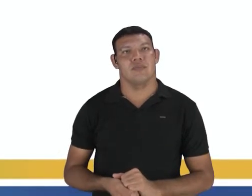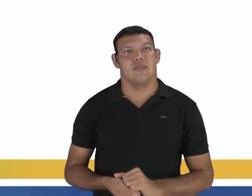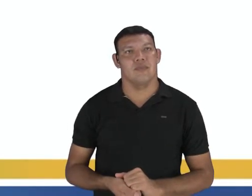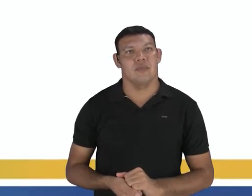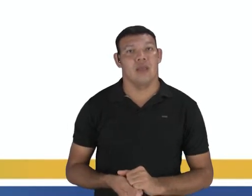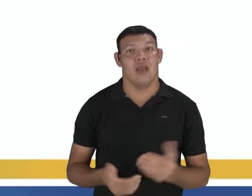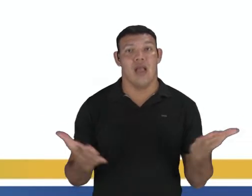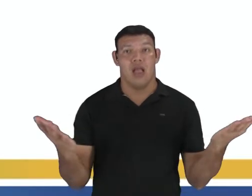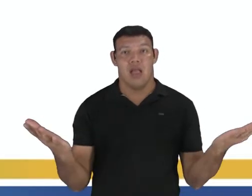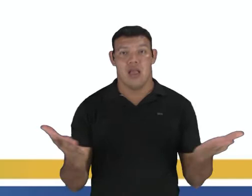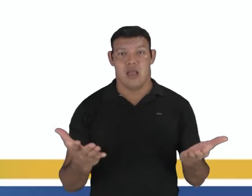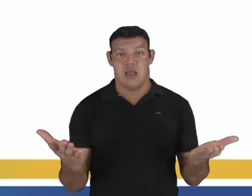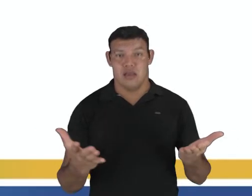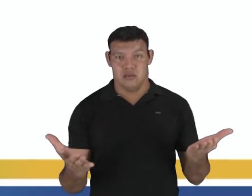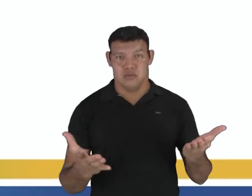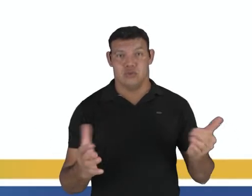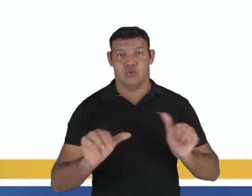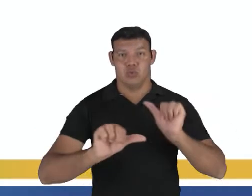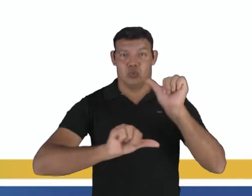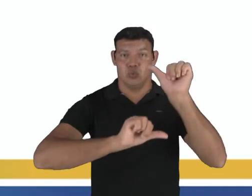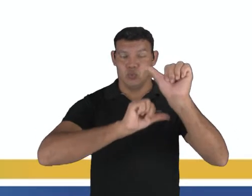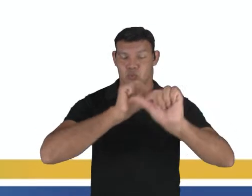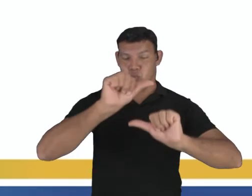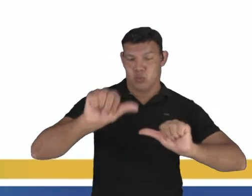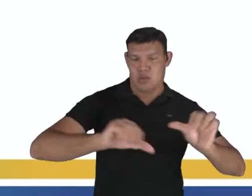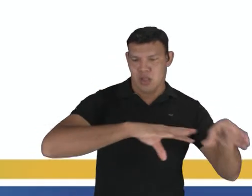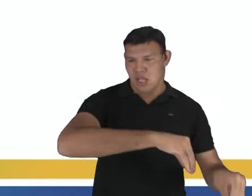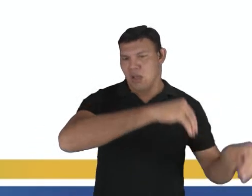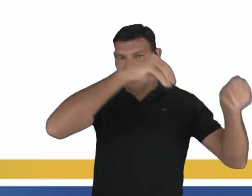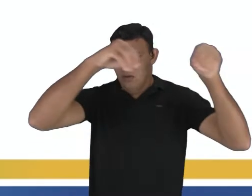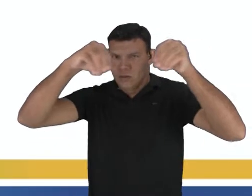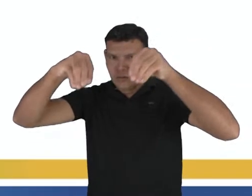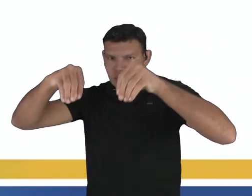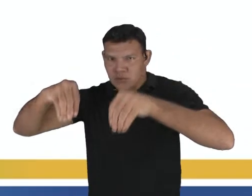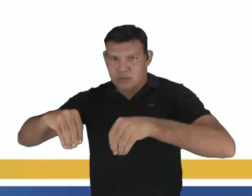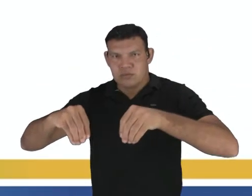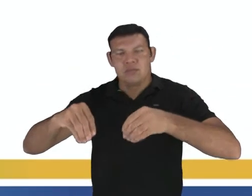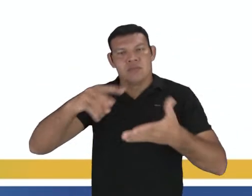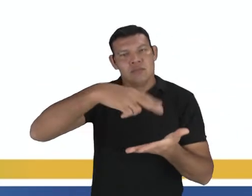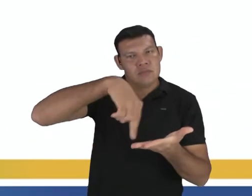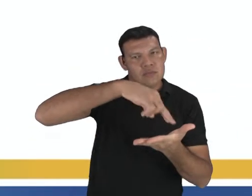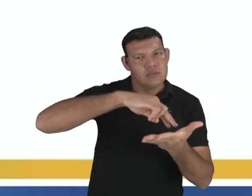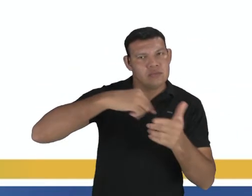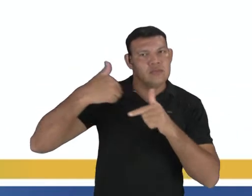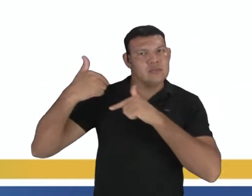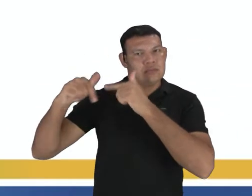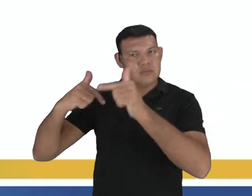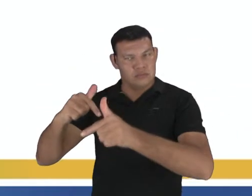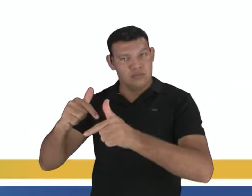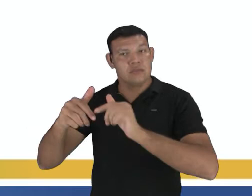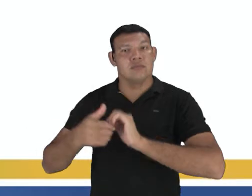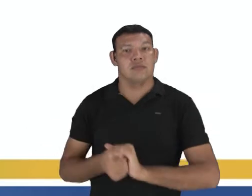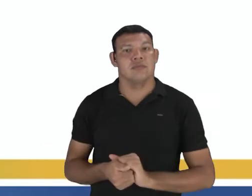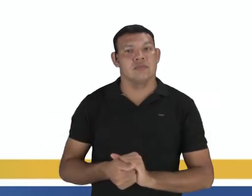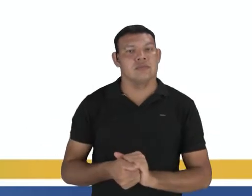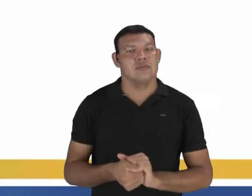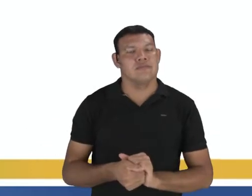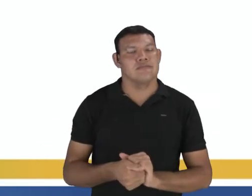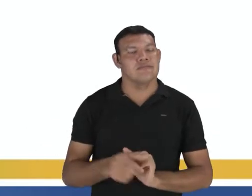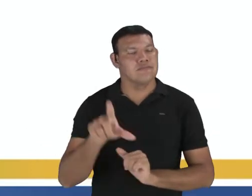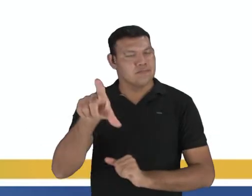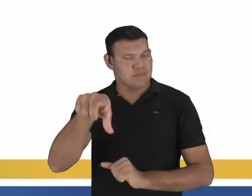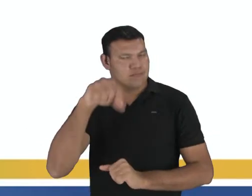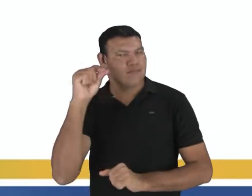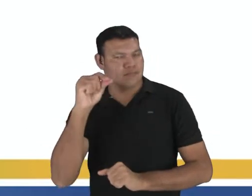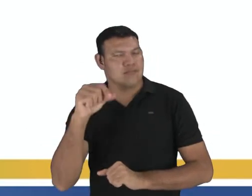vamos saltar agora, saindo agora um pouquinho da dança clássica. Antes de nós falarmos sobre a dança contemporânea,